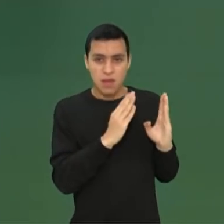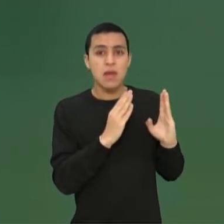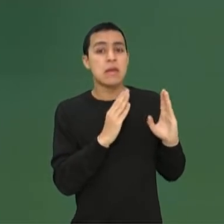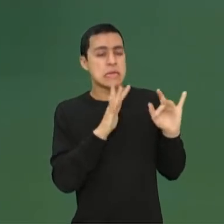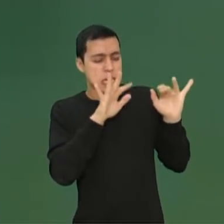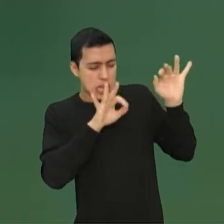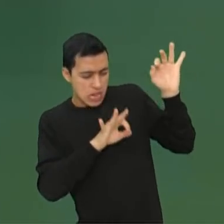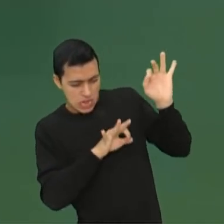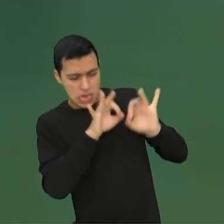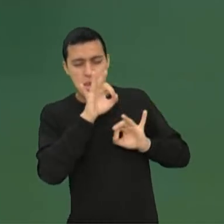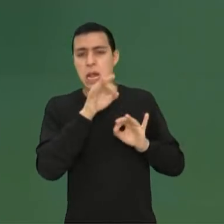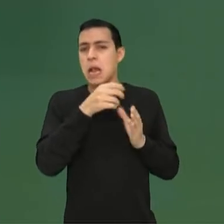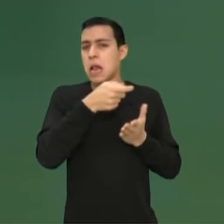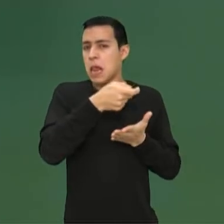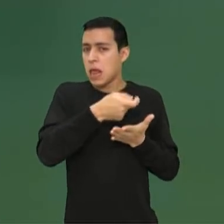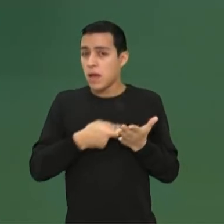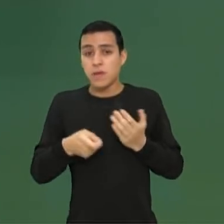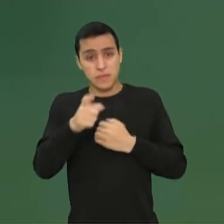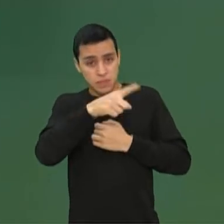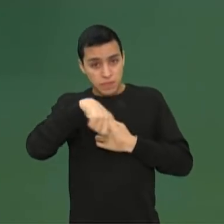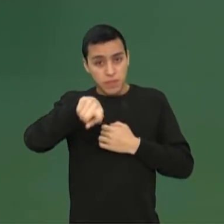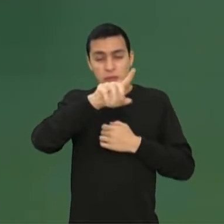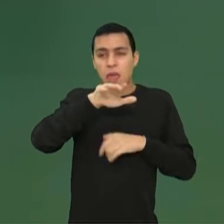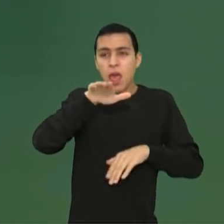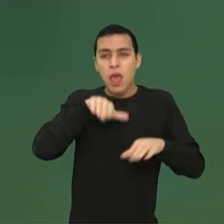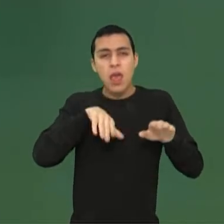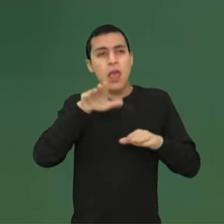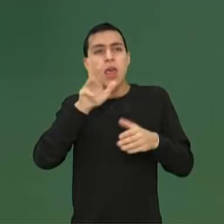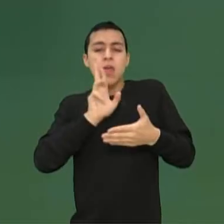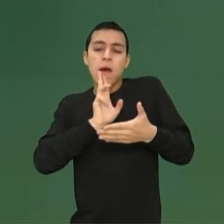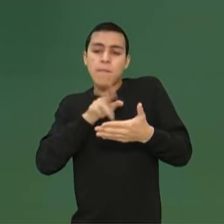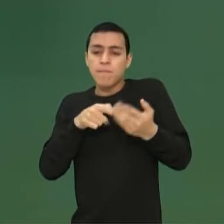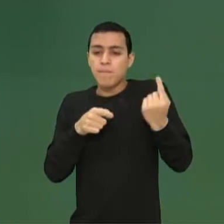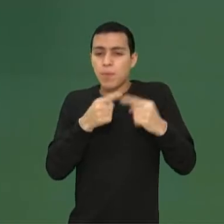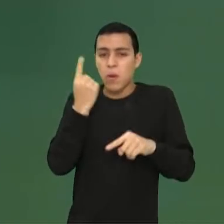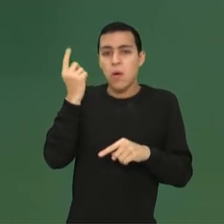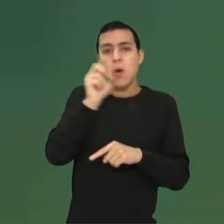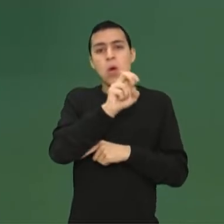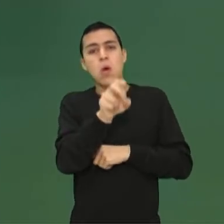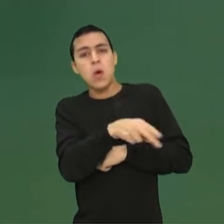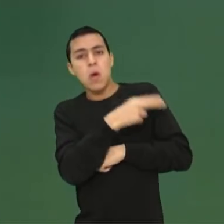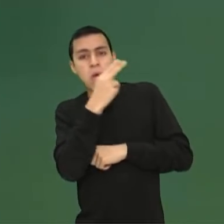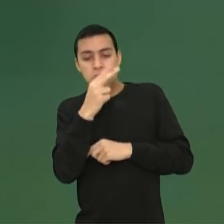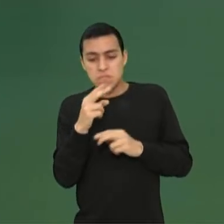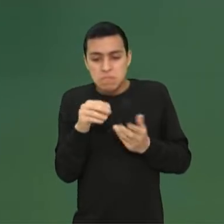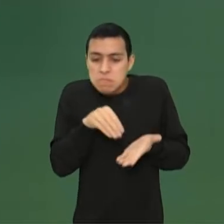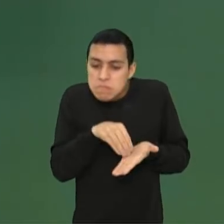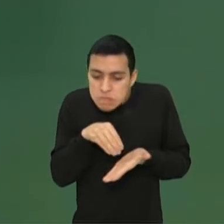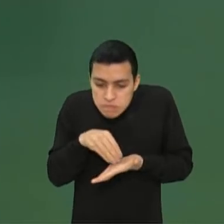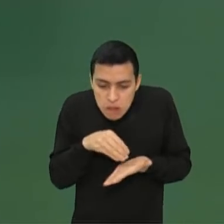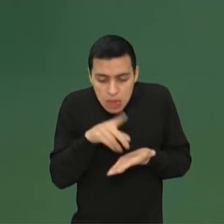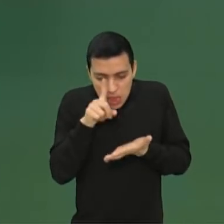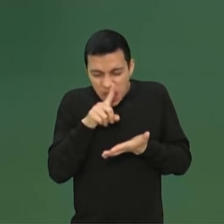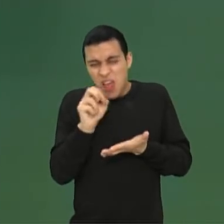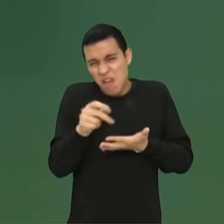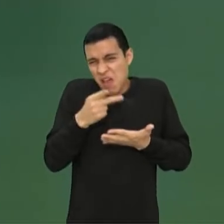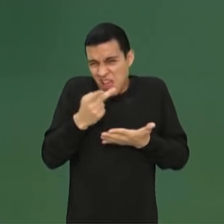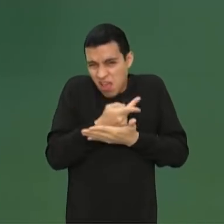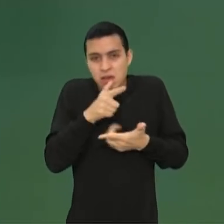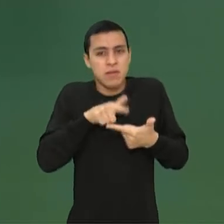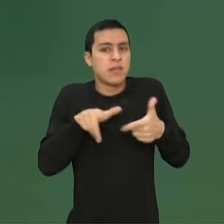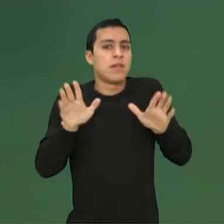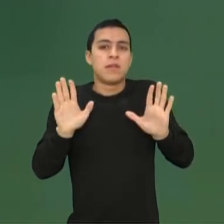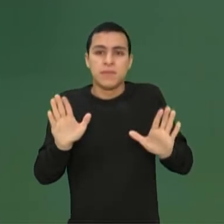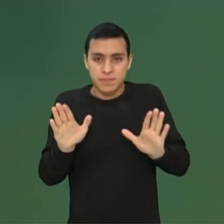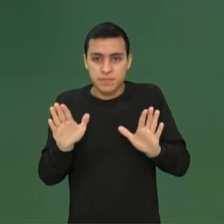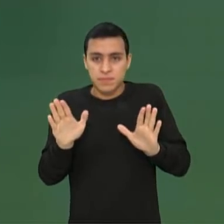elaborado, mais difícil, então caso vocês não tenham conseguido responder, não responderam ele na totalidade ou erraram, não tem